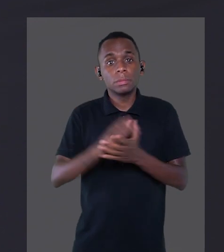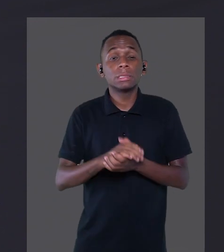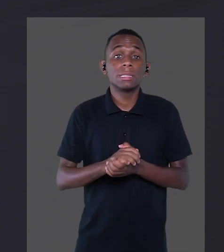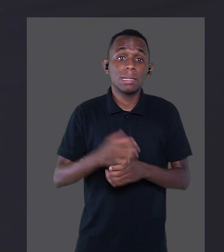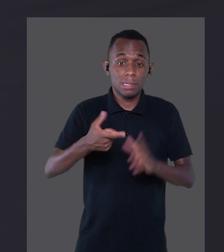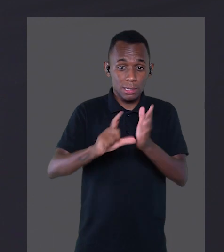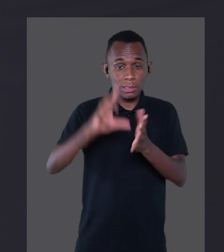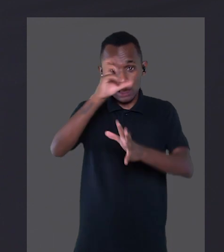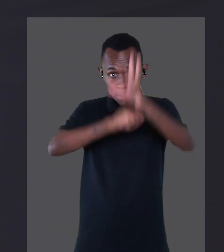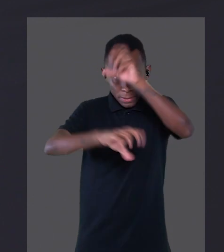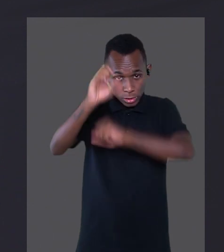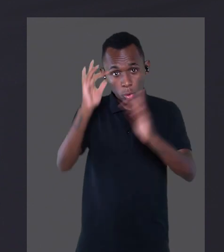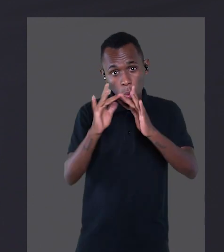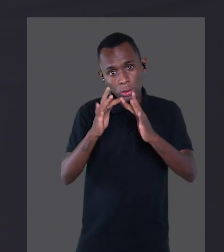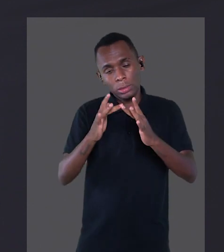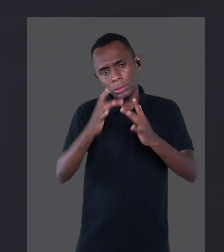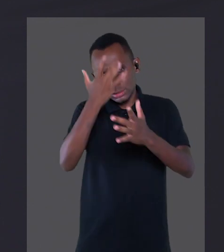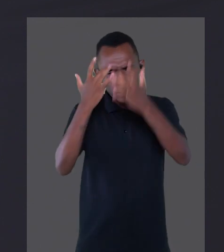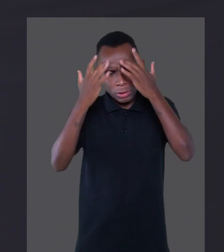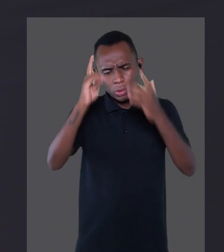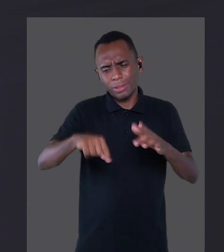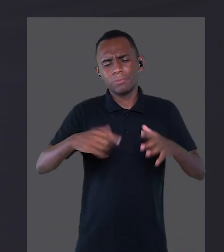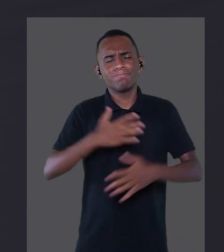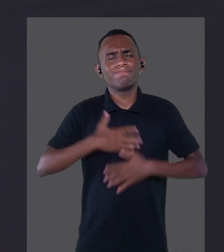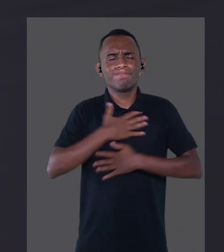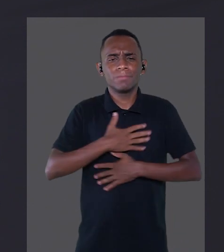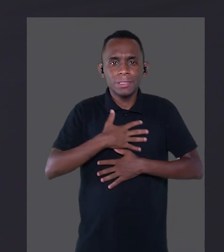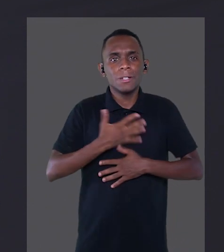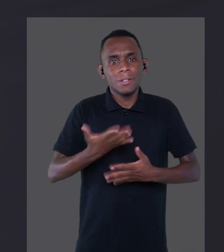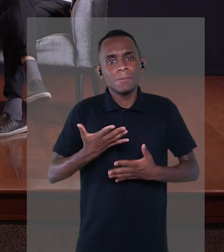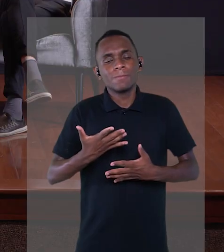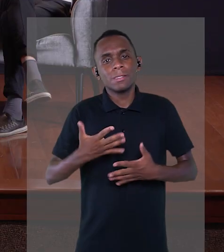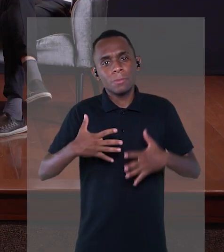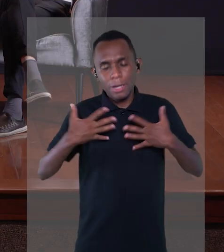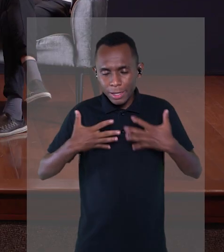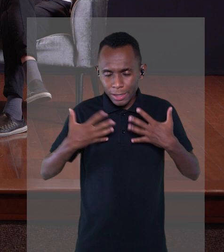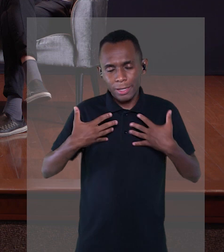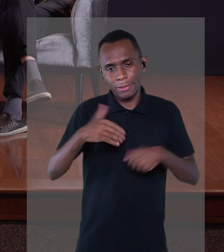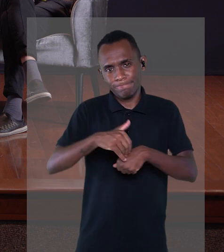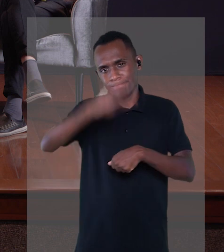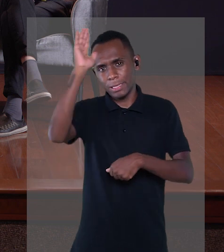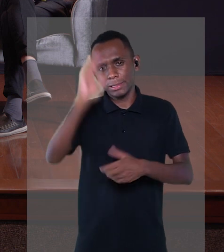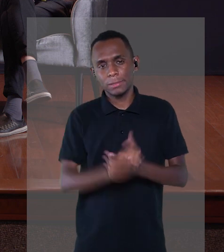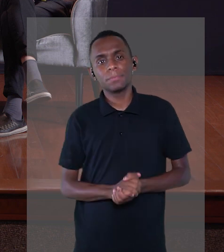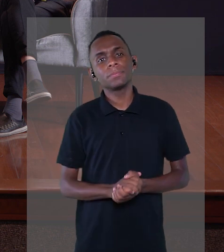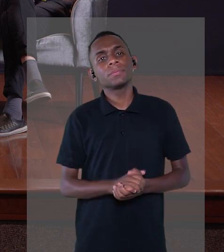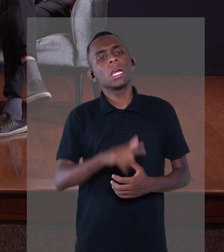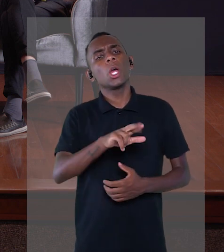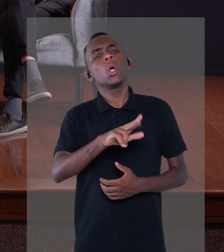tendo aprendido com esses caras, é uma alegria muito grande. É uma alegria muito grande. E suas influências, Lula?